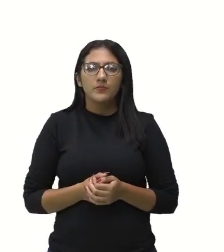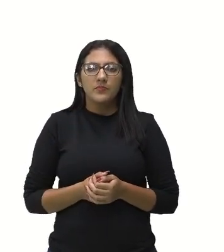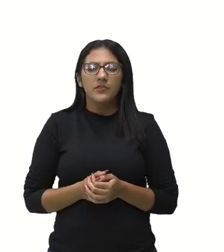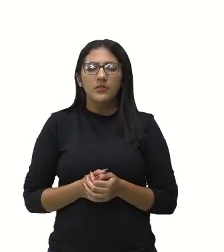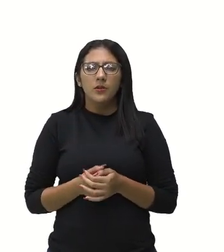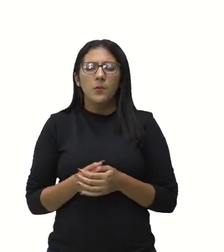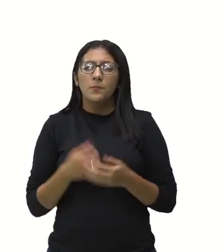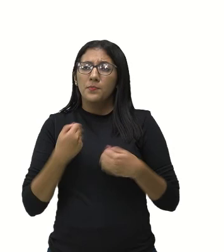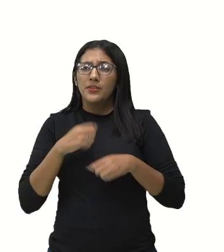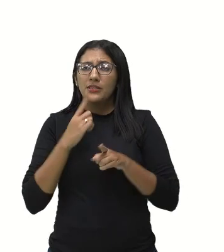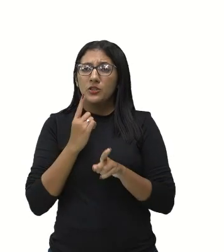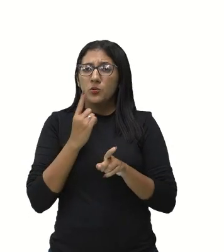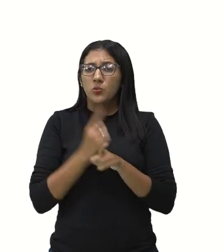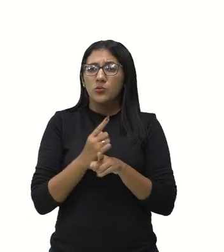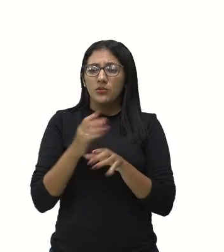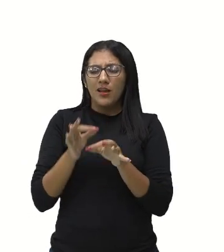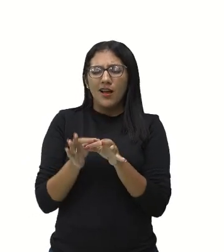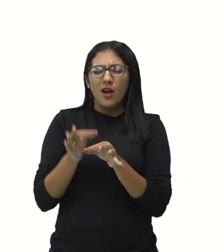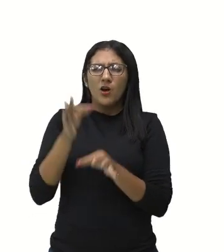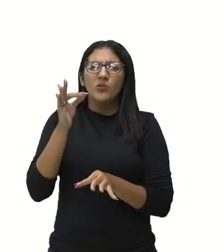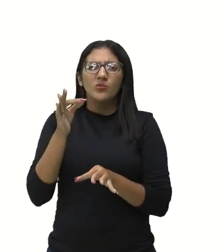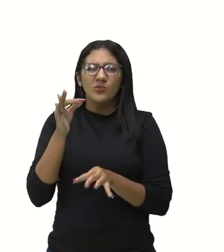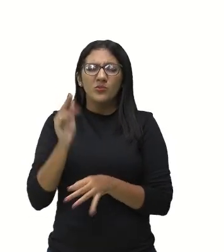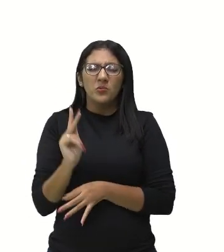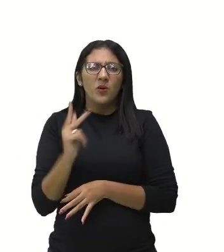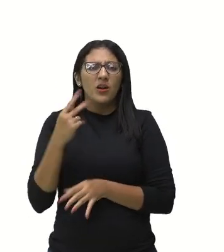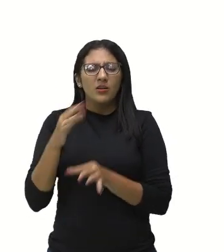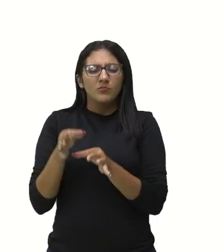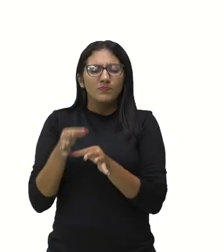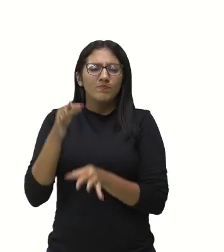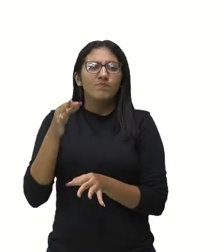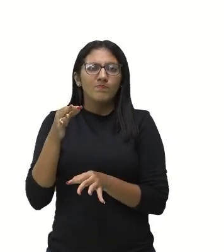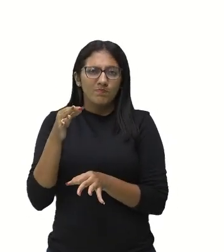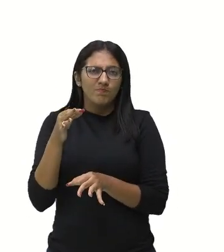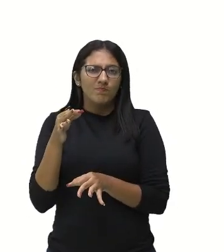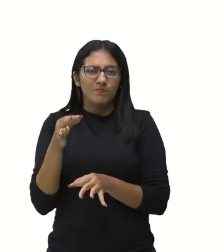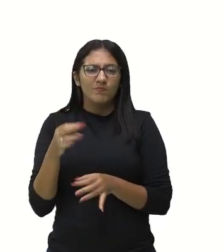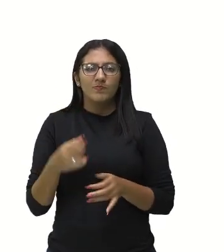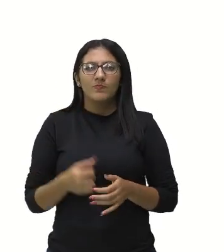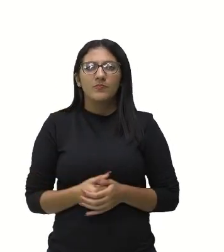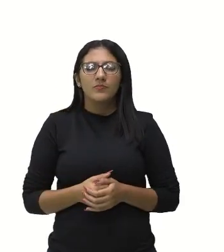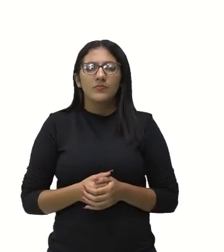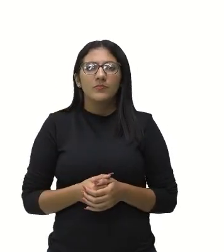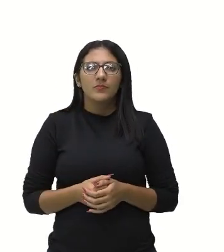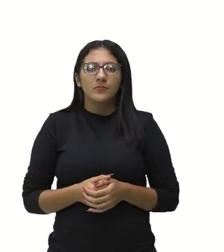é a altura desse cilindro?